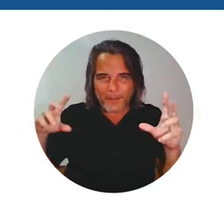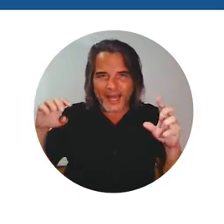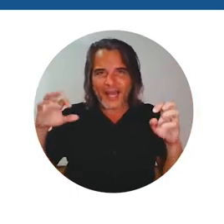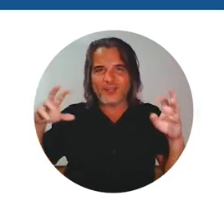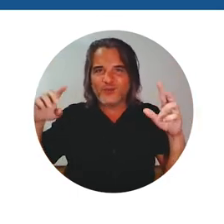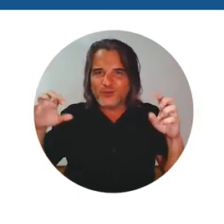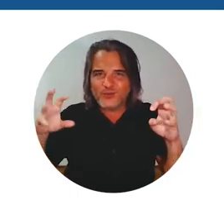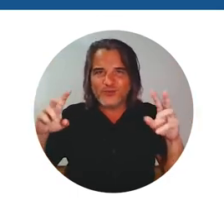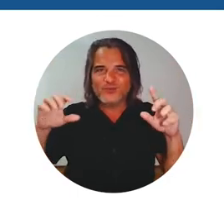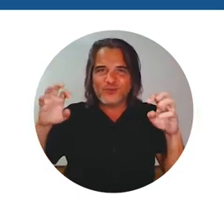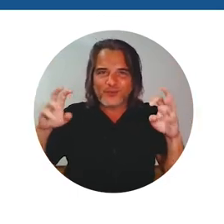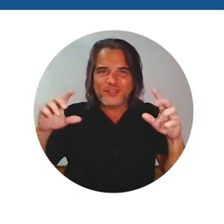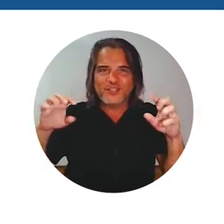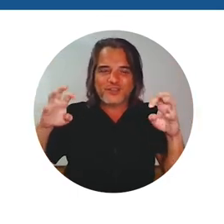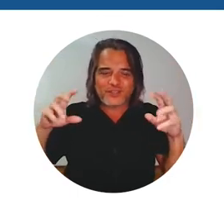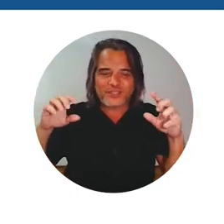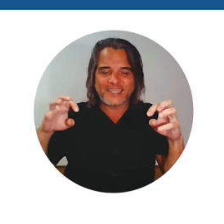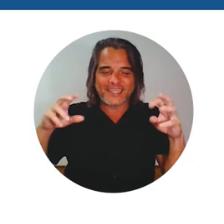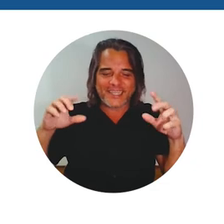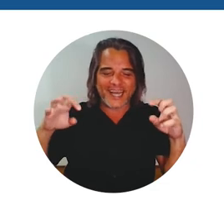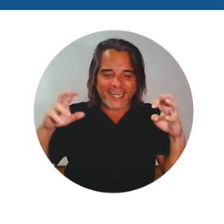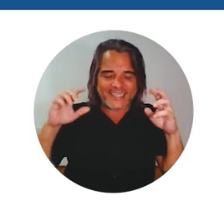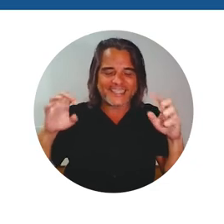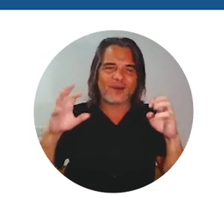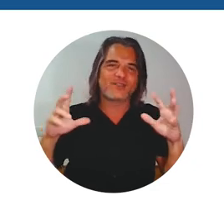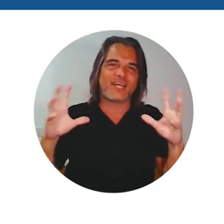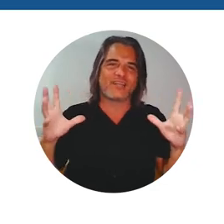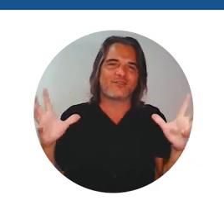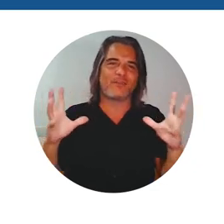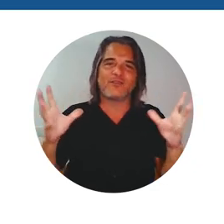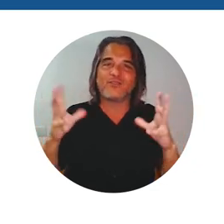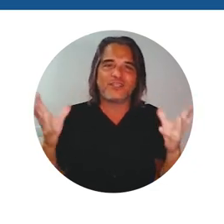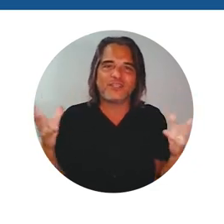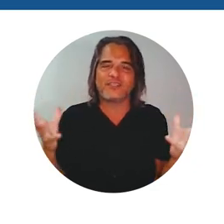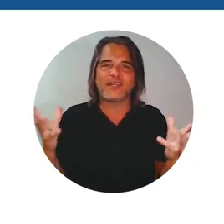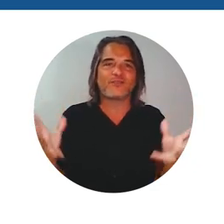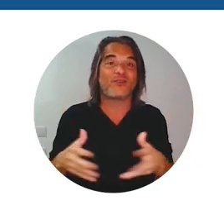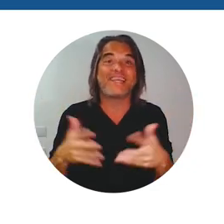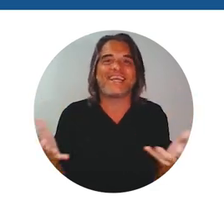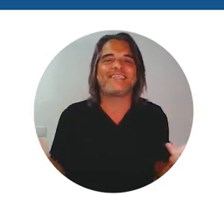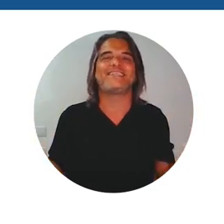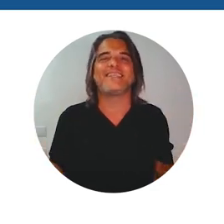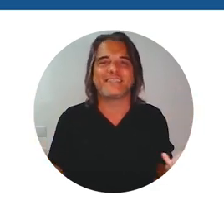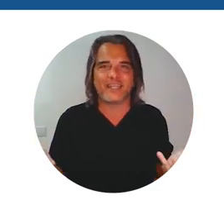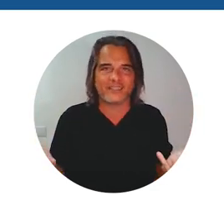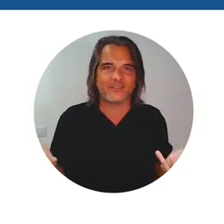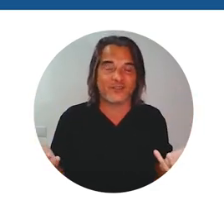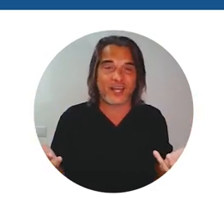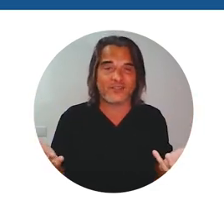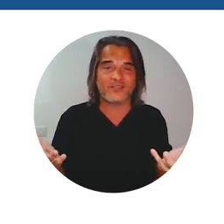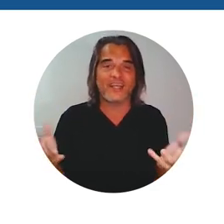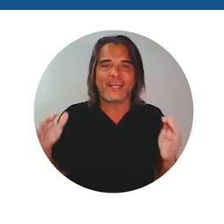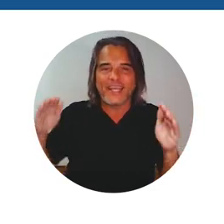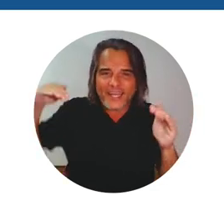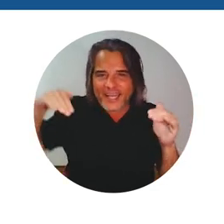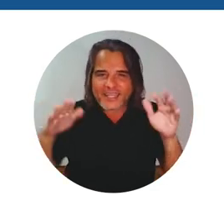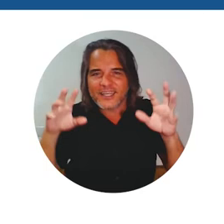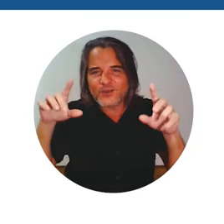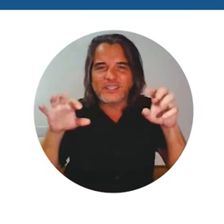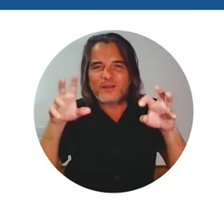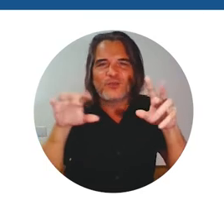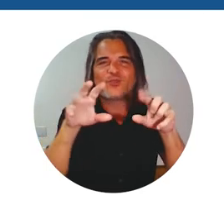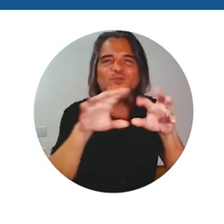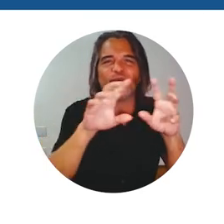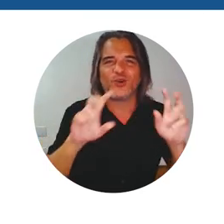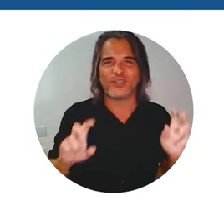O trabalho de você analisar os dados, o trabalho do cientista de dados ou quem quer que esteja analisando os dados, ele é